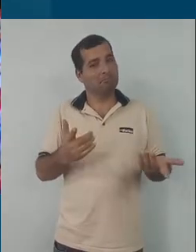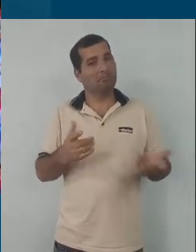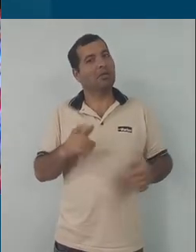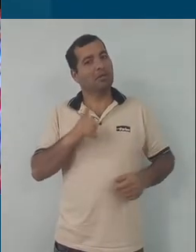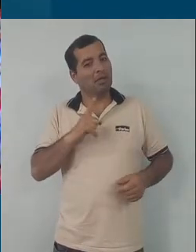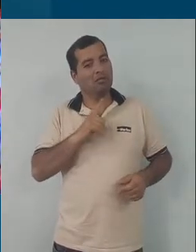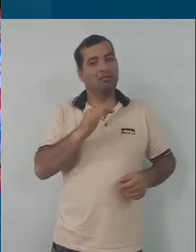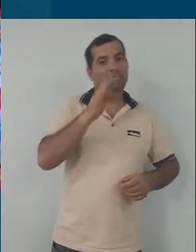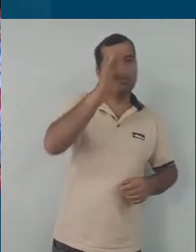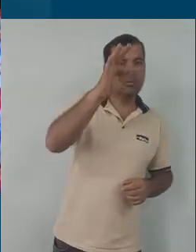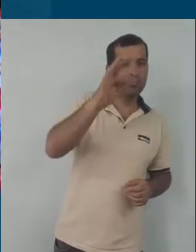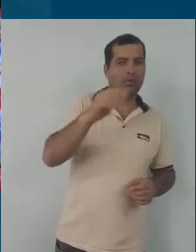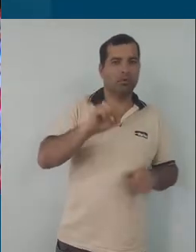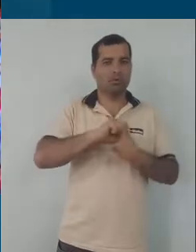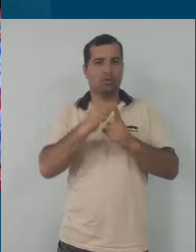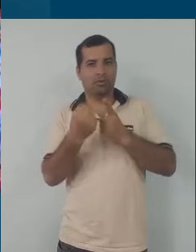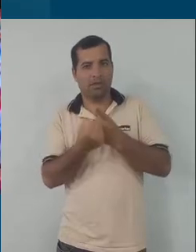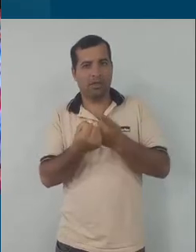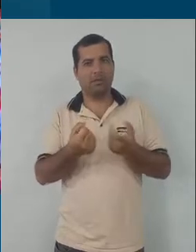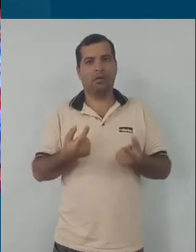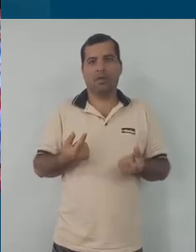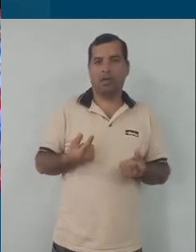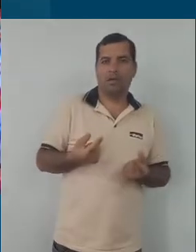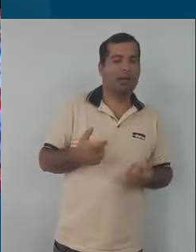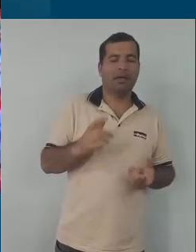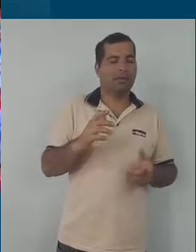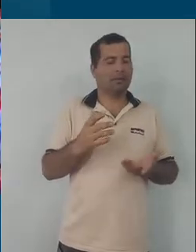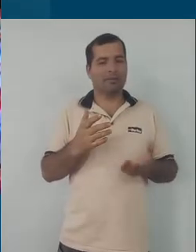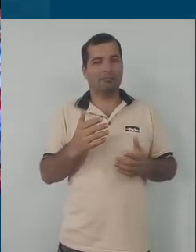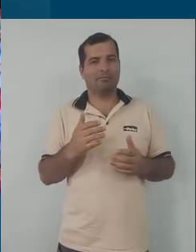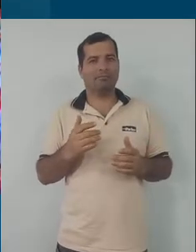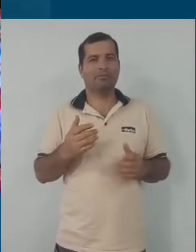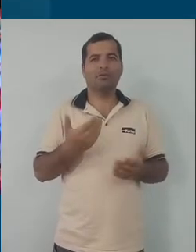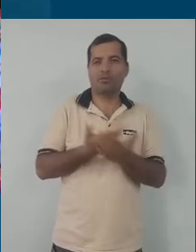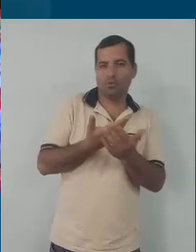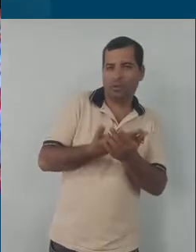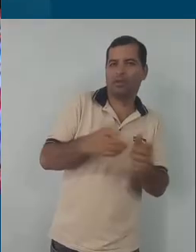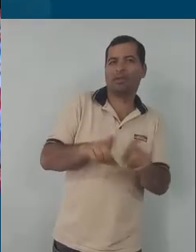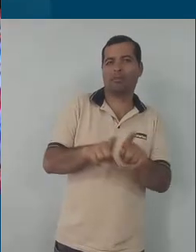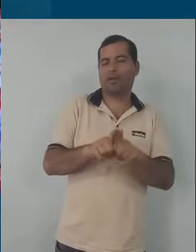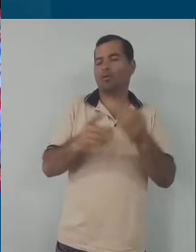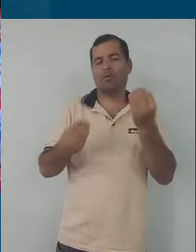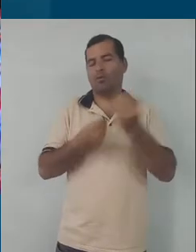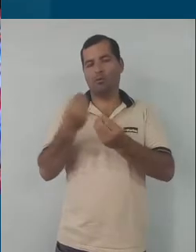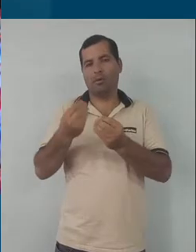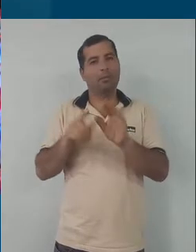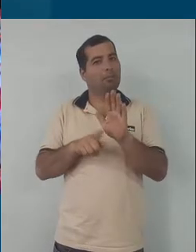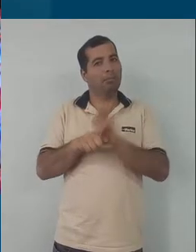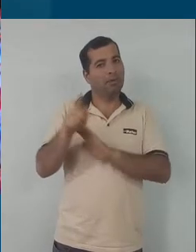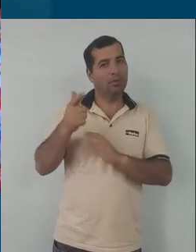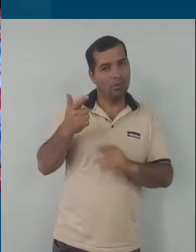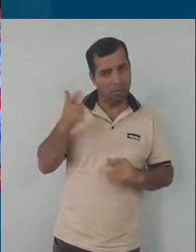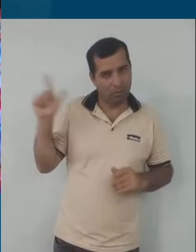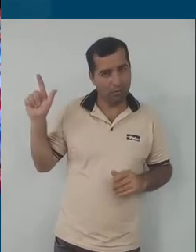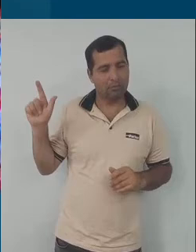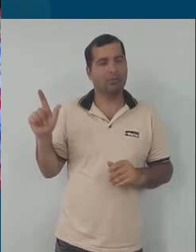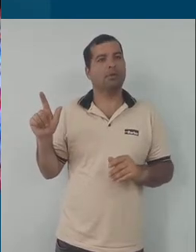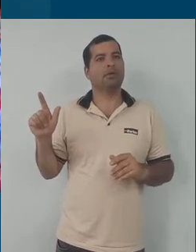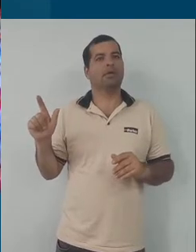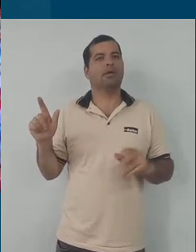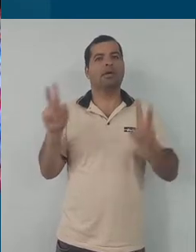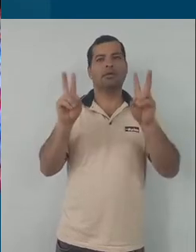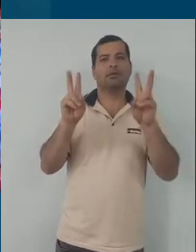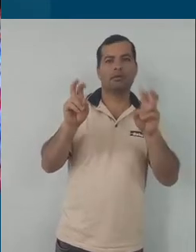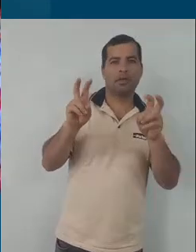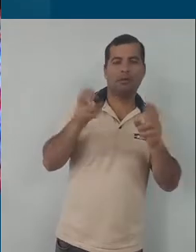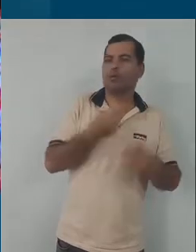do ponto de vista social e econômico, e acadêmico, né? A outra pergunta tem a ver com a